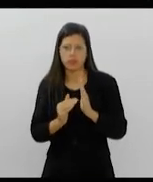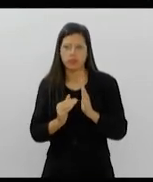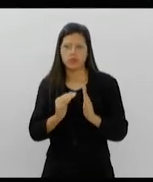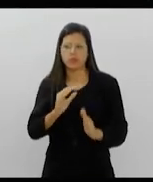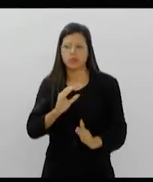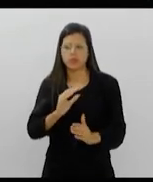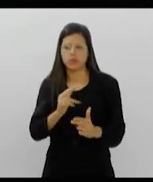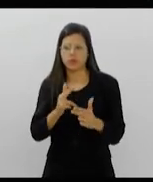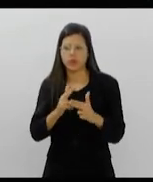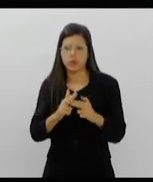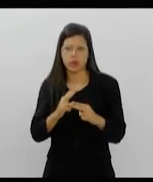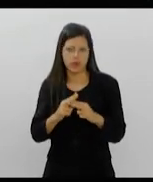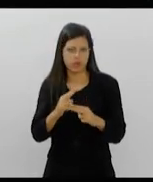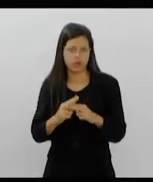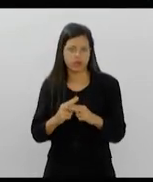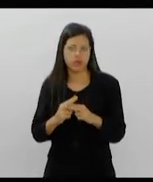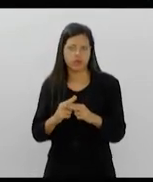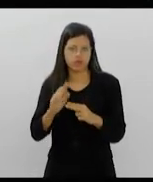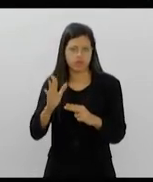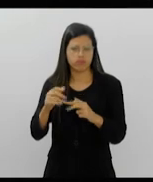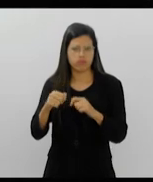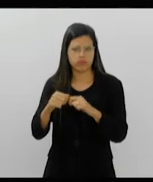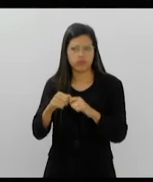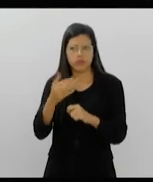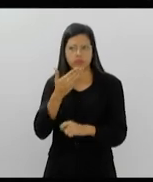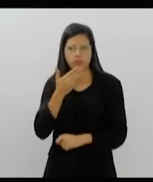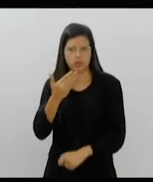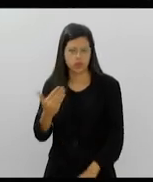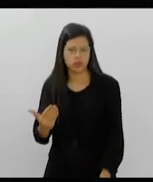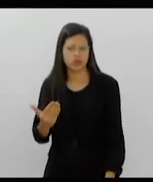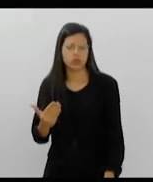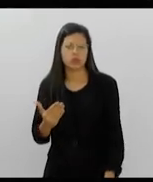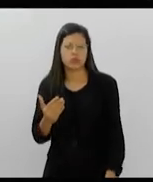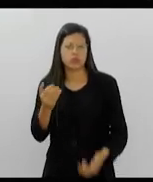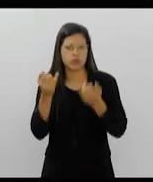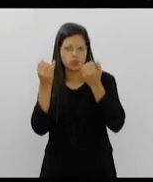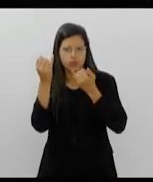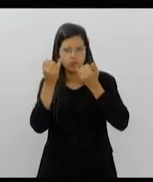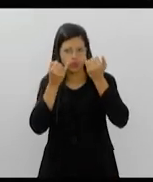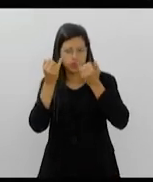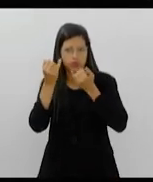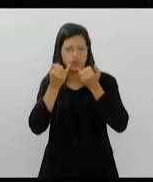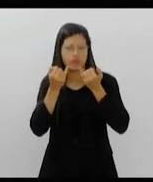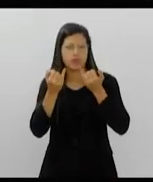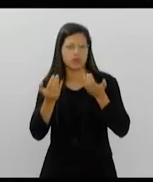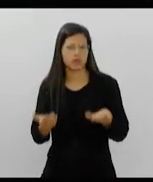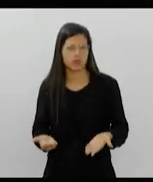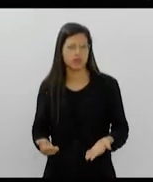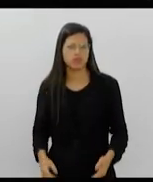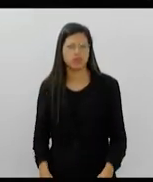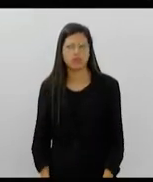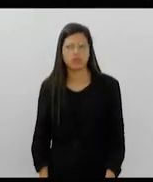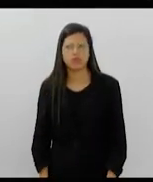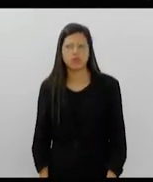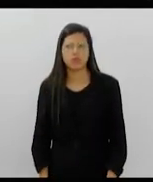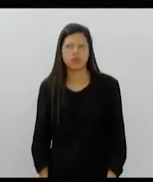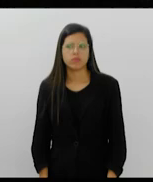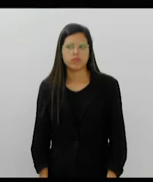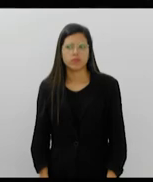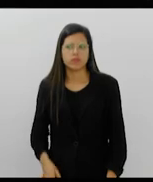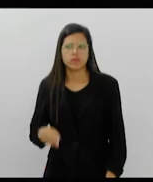fiz requerimento de informação. Aliás, já fiz requerimento de informação aonde tem dinheiro aplicado,